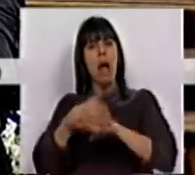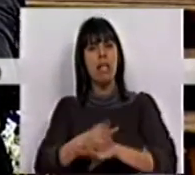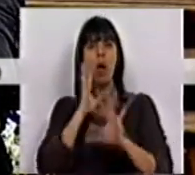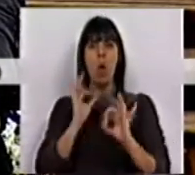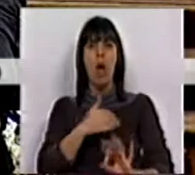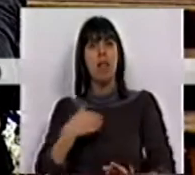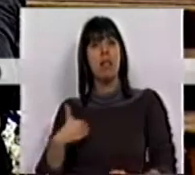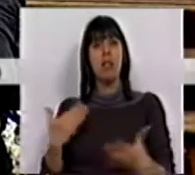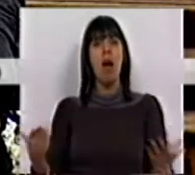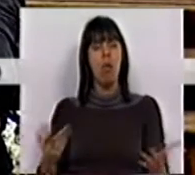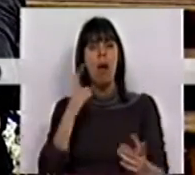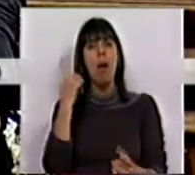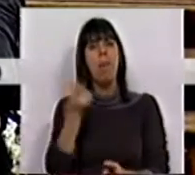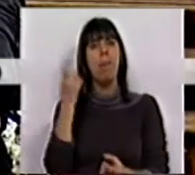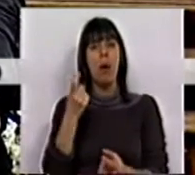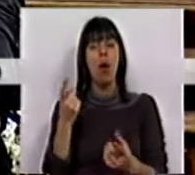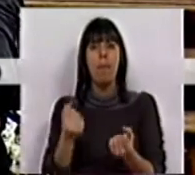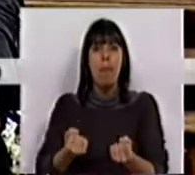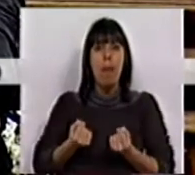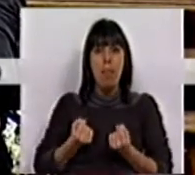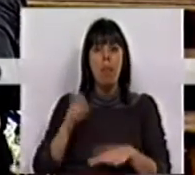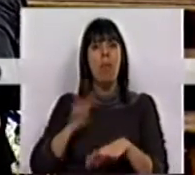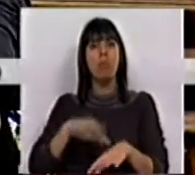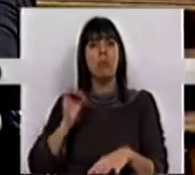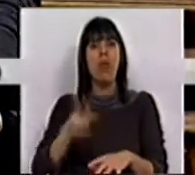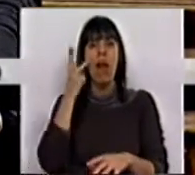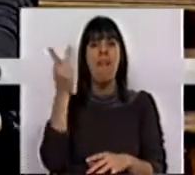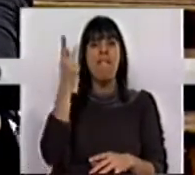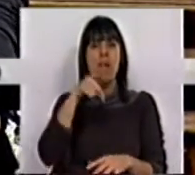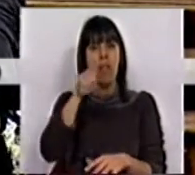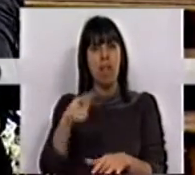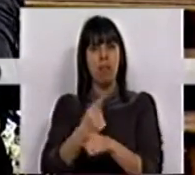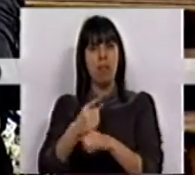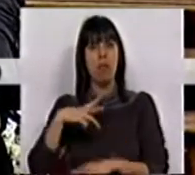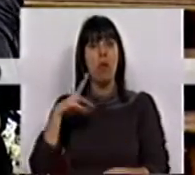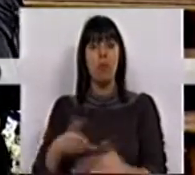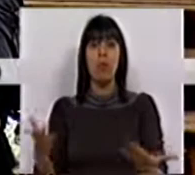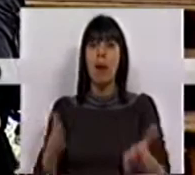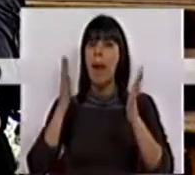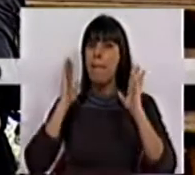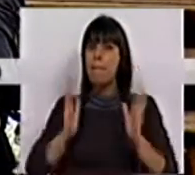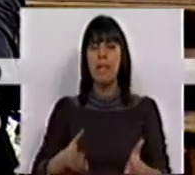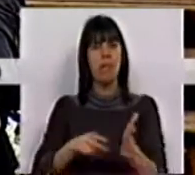aos cuidados de saúde e procurem poupar à custa da vida desses mesmos portugueses.